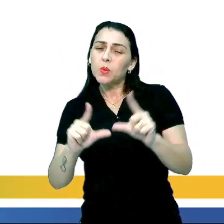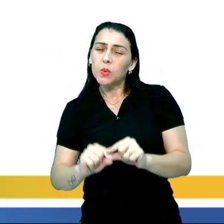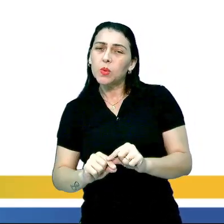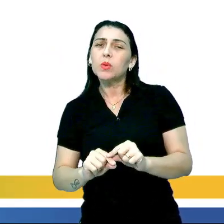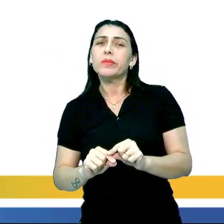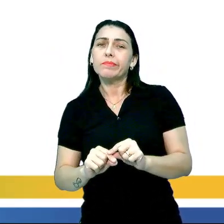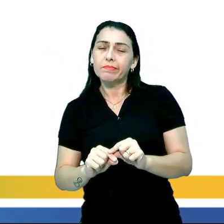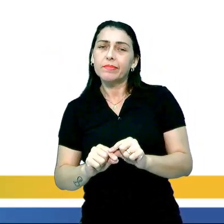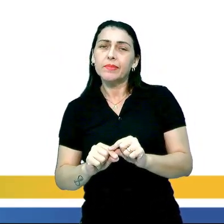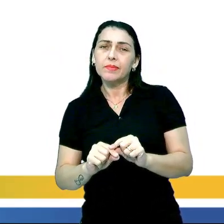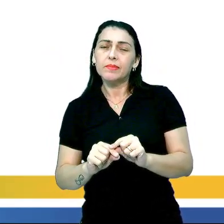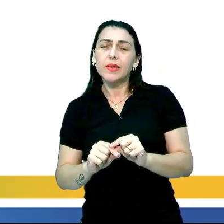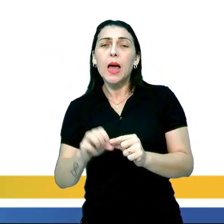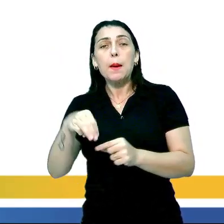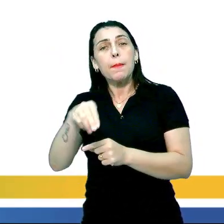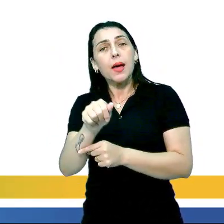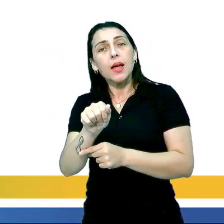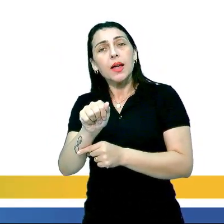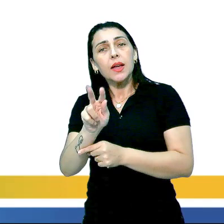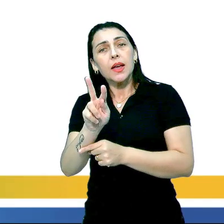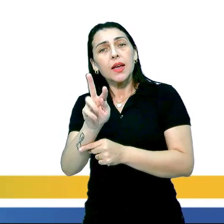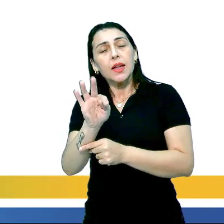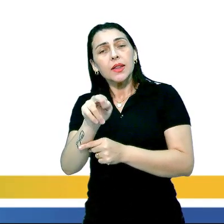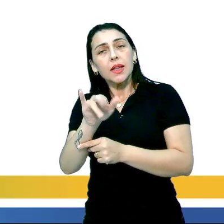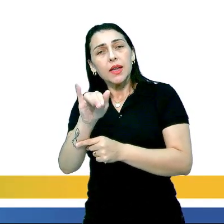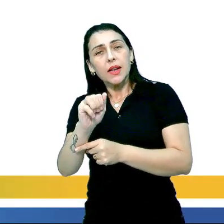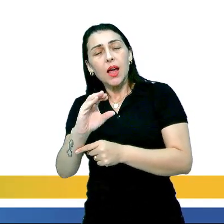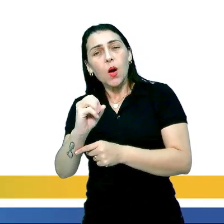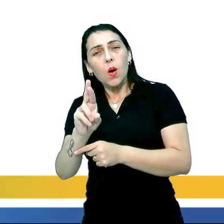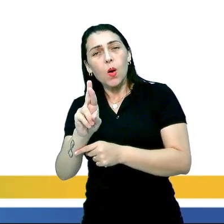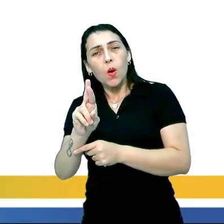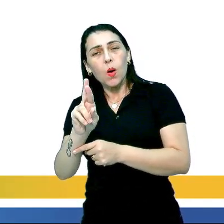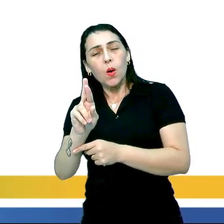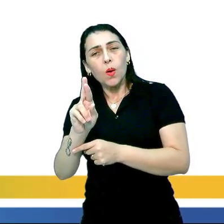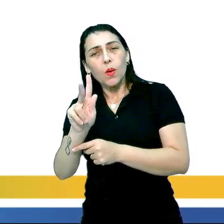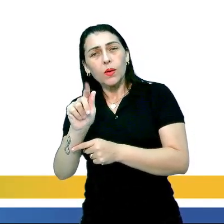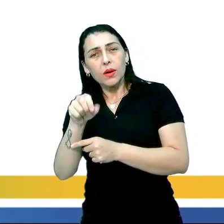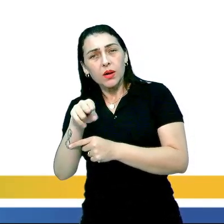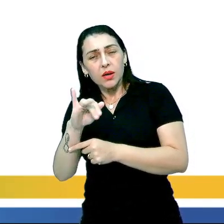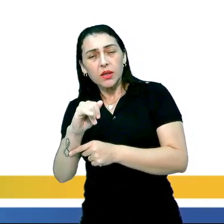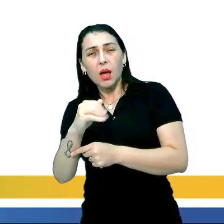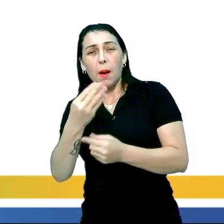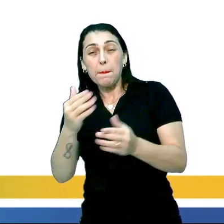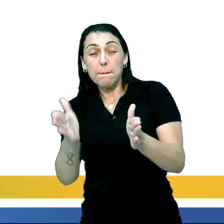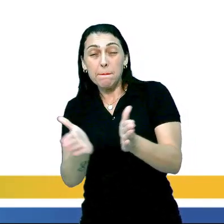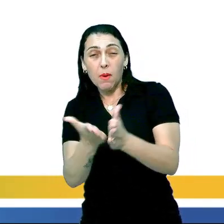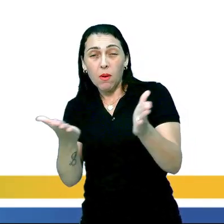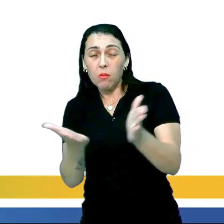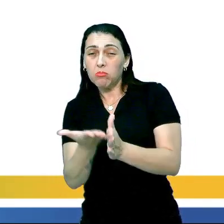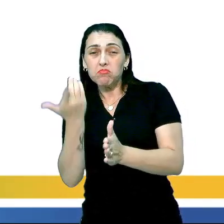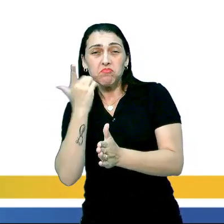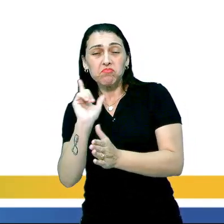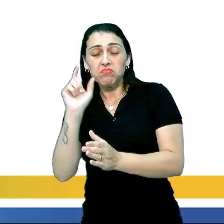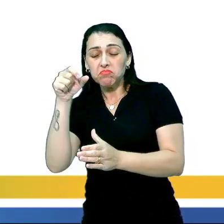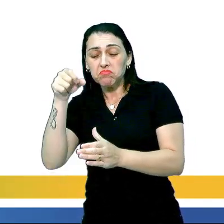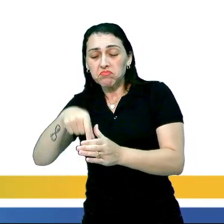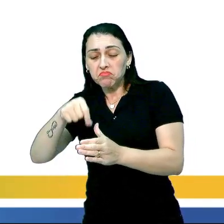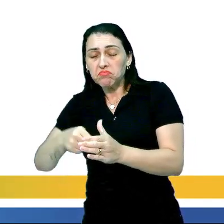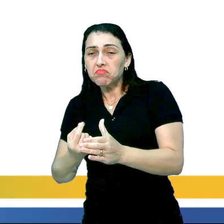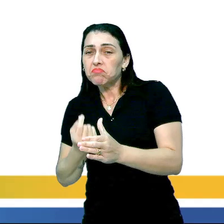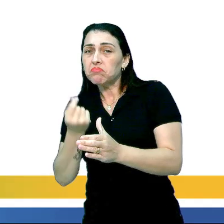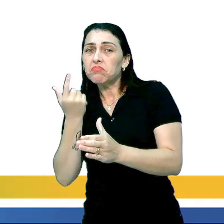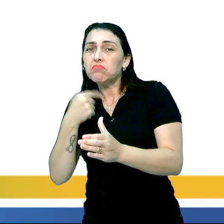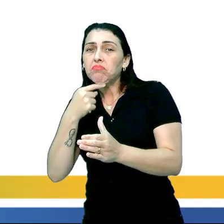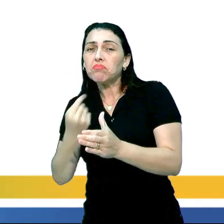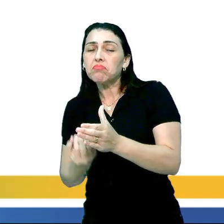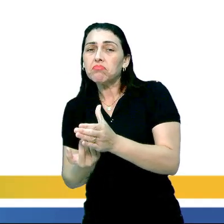matéria orgânica. Olha que interessante a imagem. O solo ele se torna um solo pobre. Então, por exemplo, quando a gente